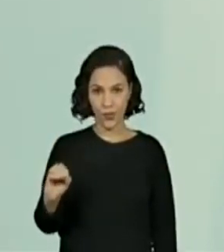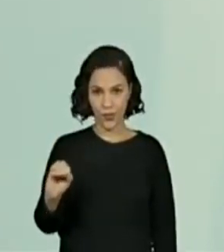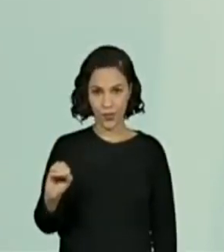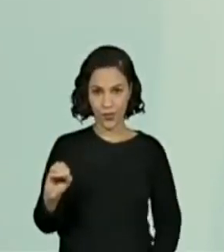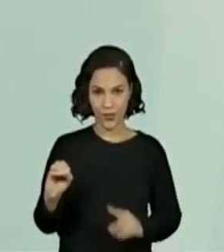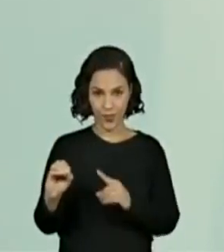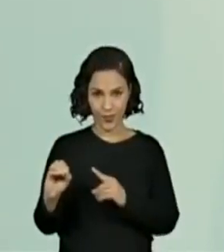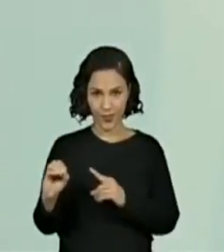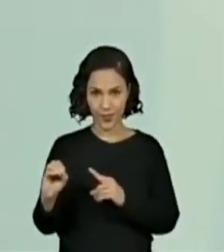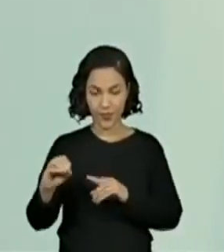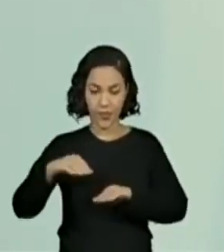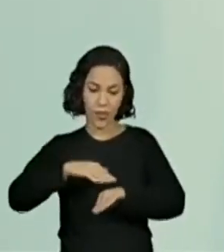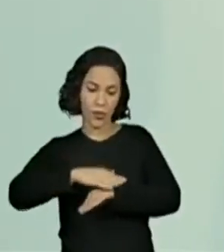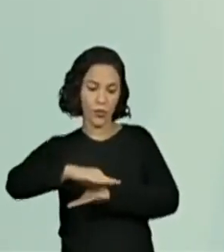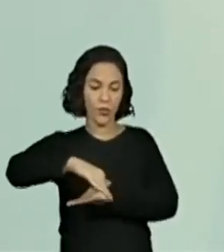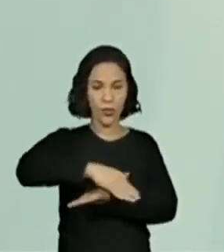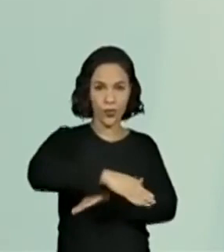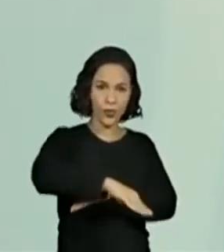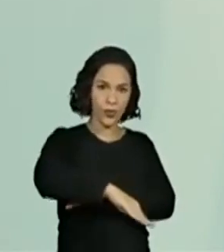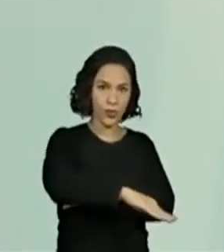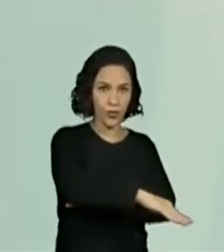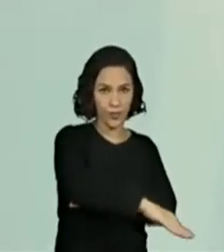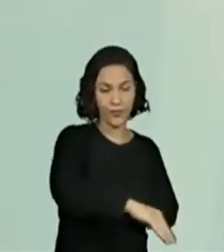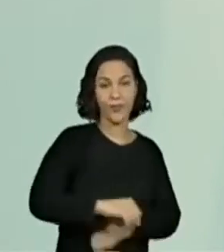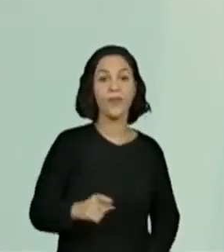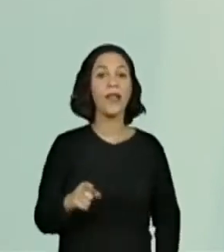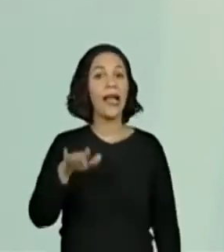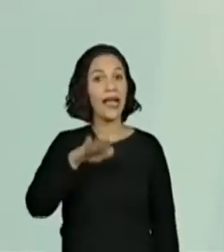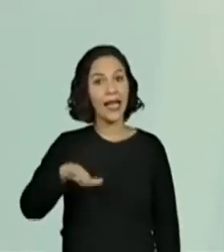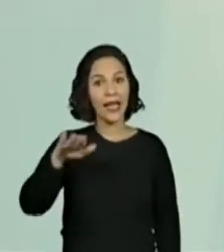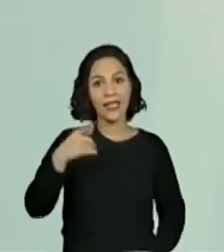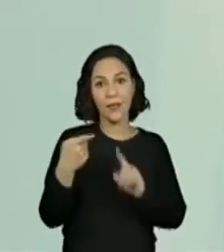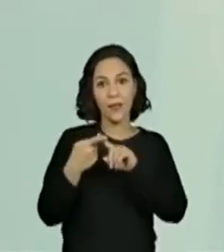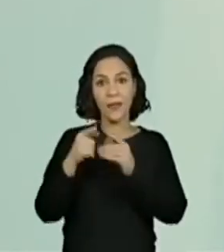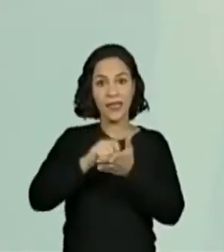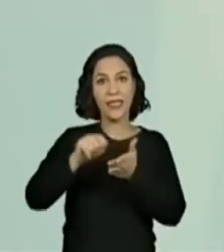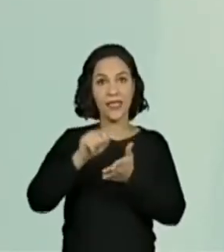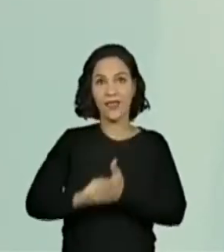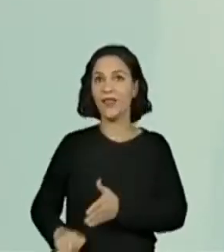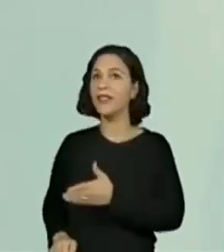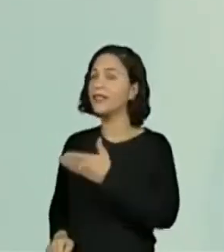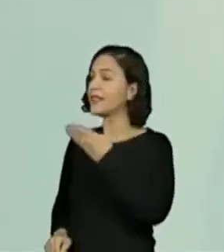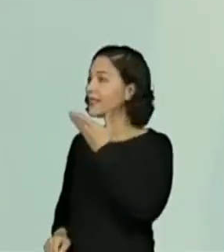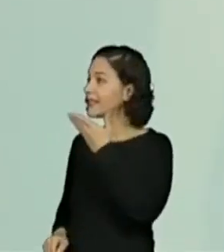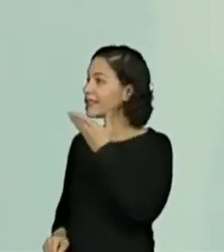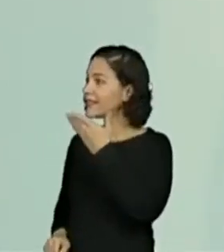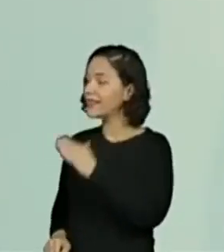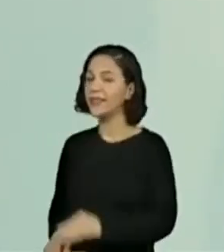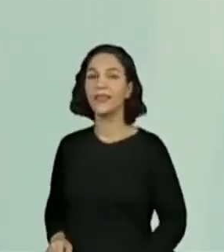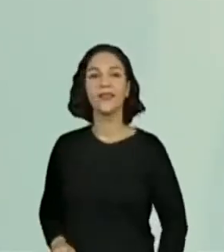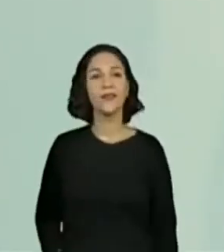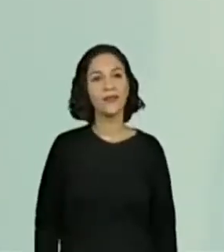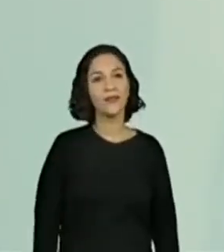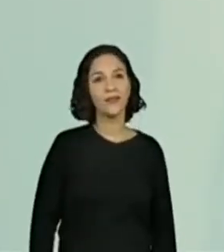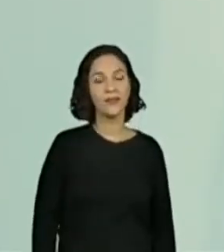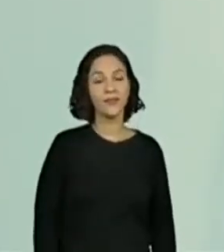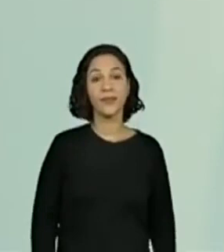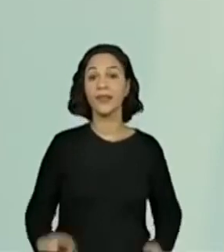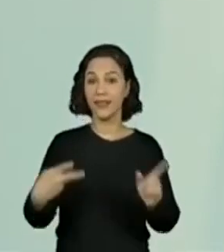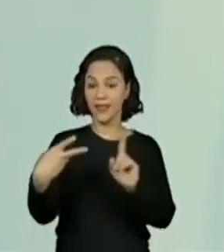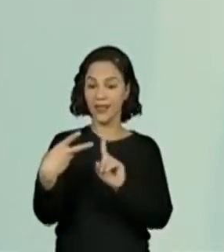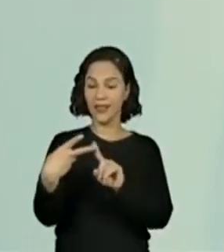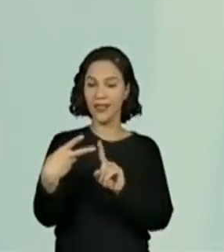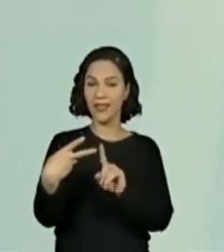Escorregador. A primeira criança escreveu assim. A primeira criança escreveu assim. É assim que eles escrevem, né, Pro? Isso. A